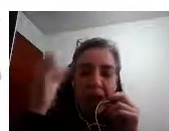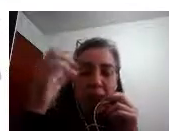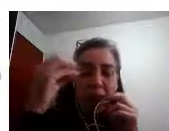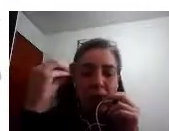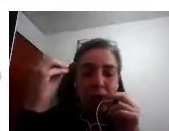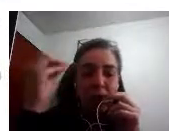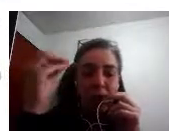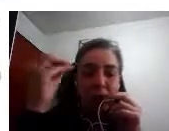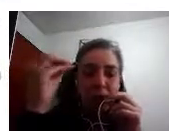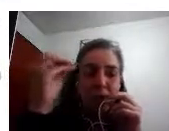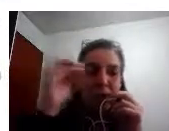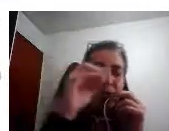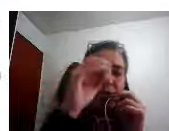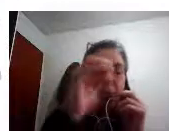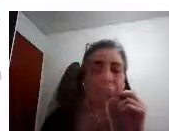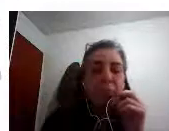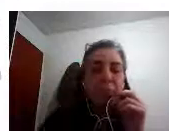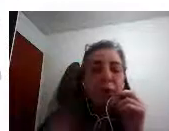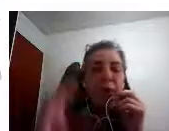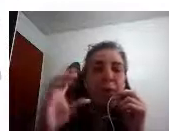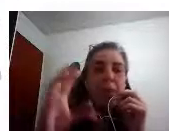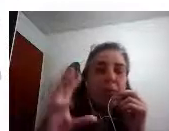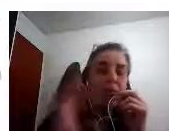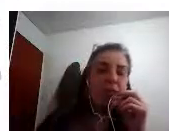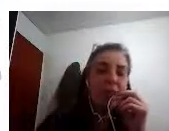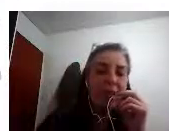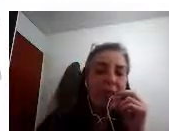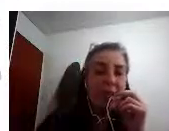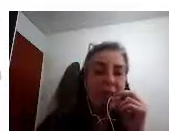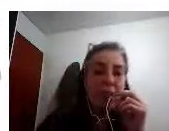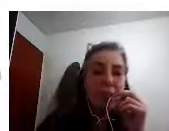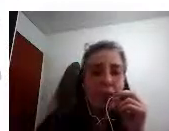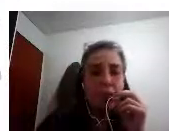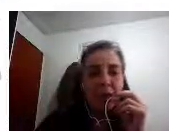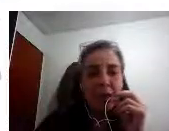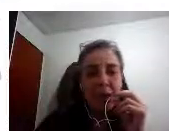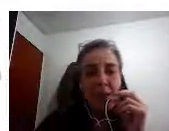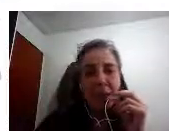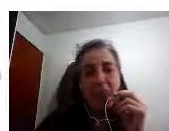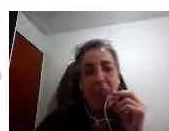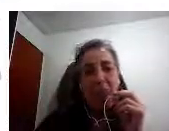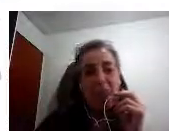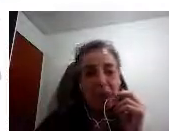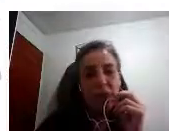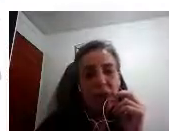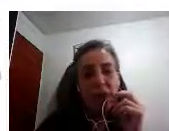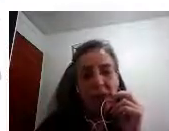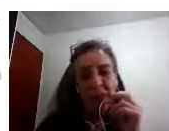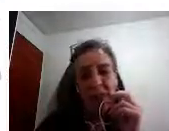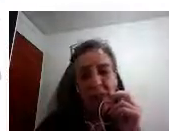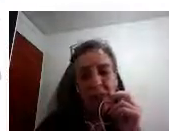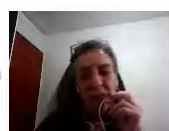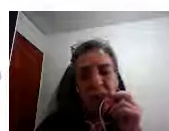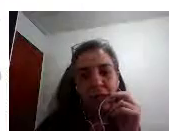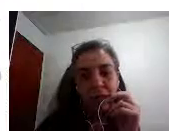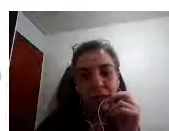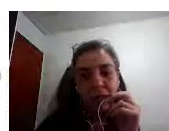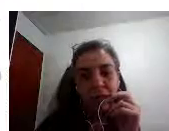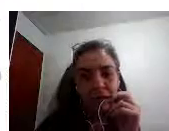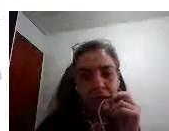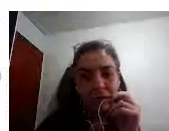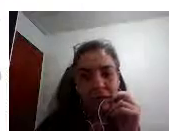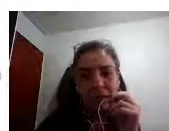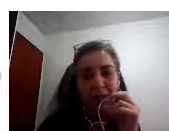volta, né? Para a gente lembrar sobre esse assunto. E depois você vai ter quatro atividadezinhas relacionadas a esse mesmo assunto, que é